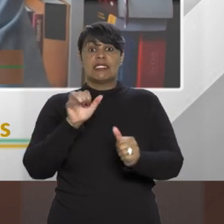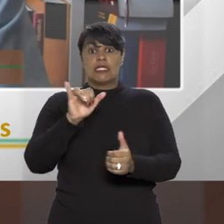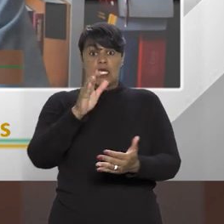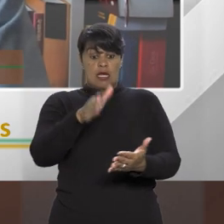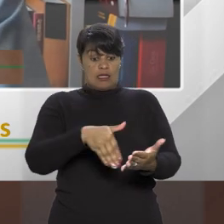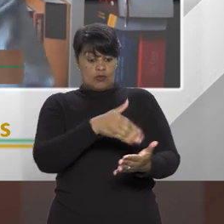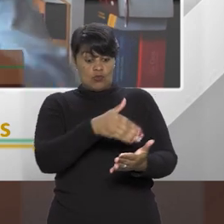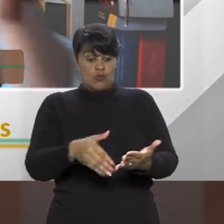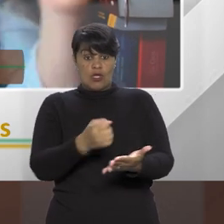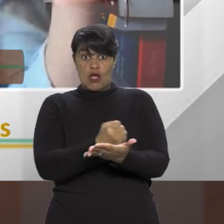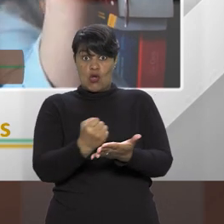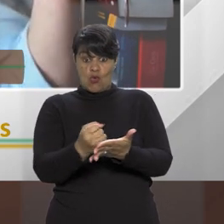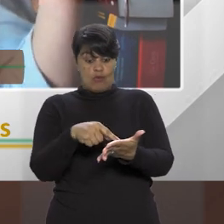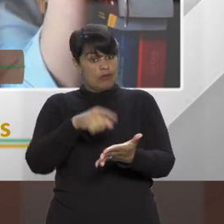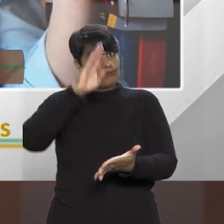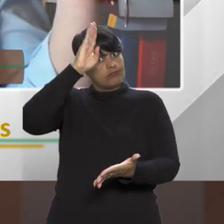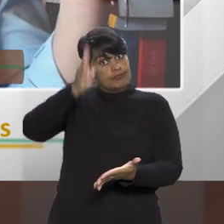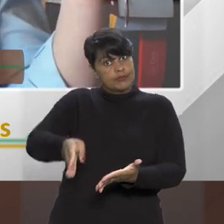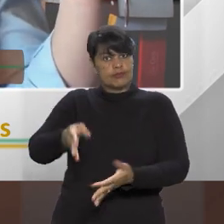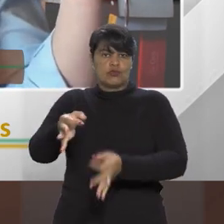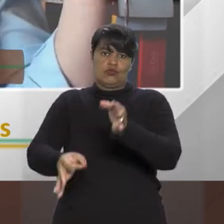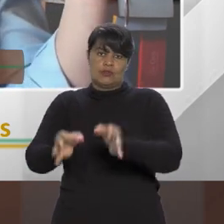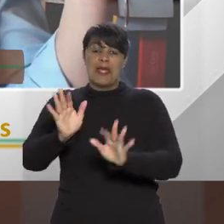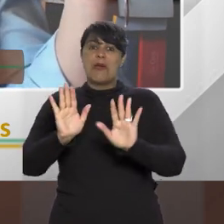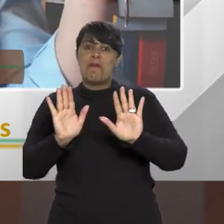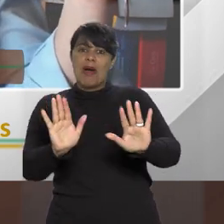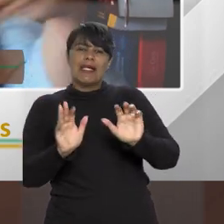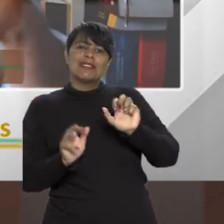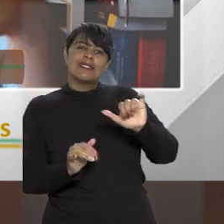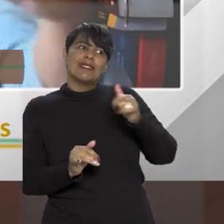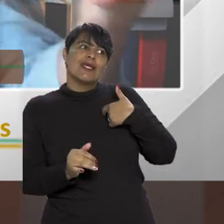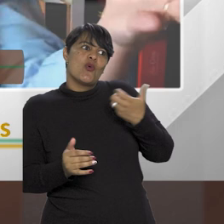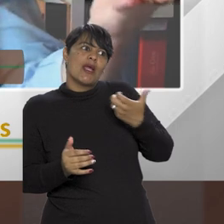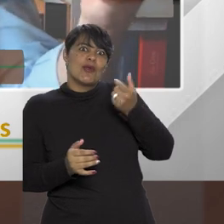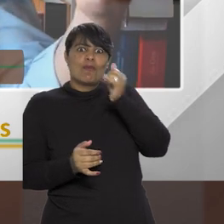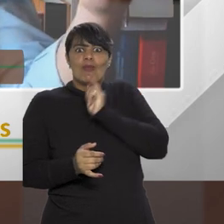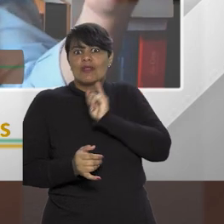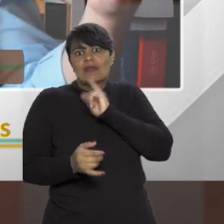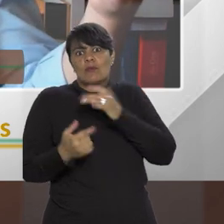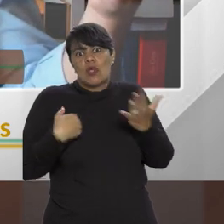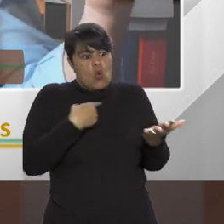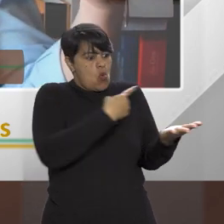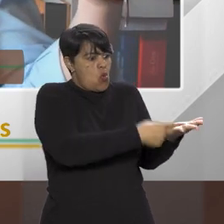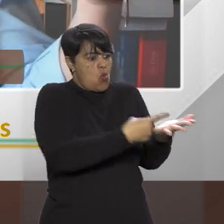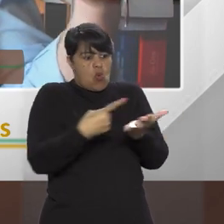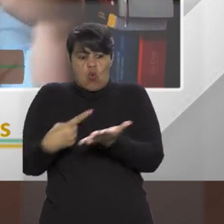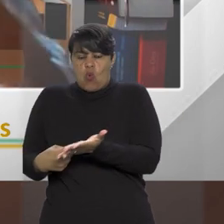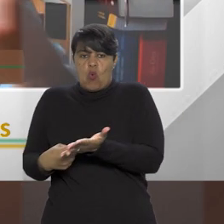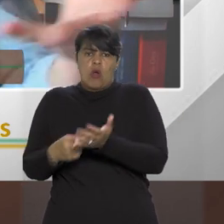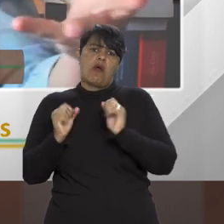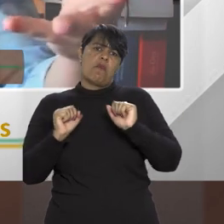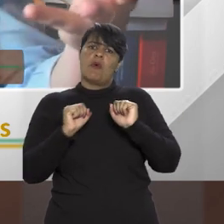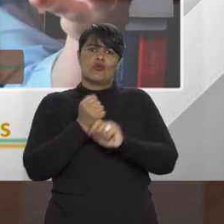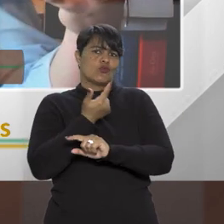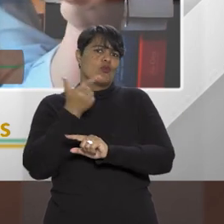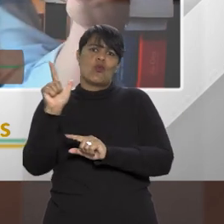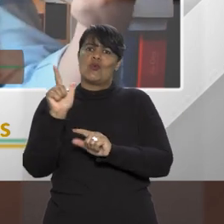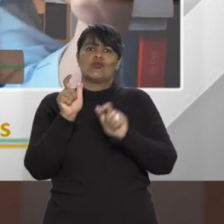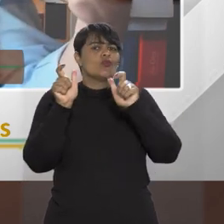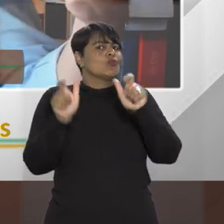um acordo, eu tenho 200 opções que ficam à disposição num